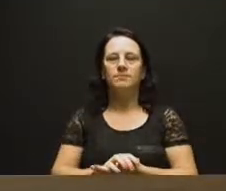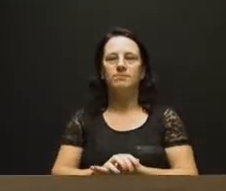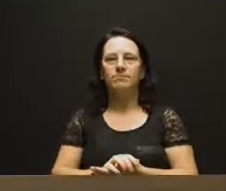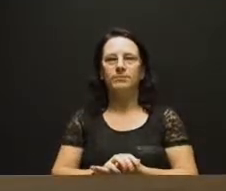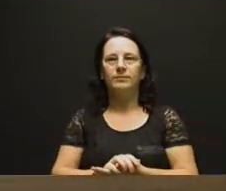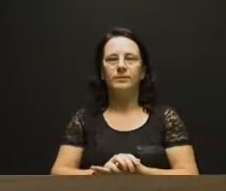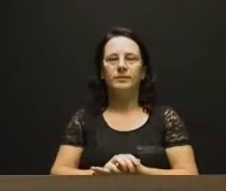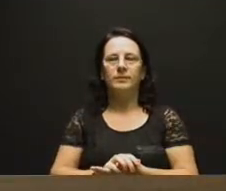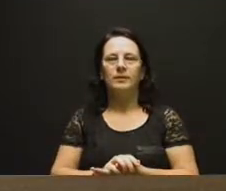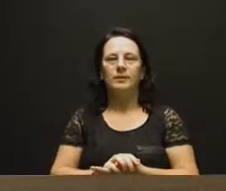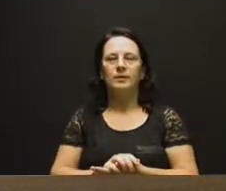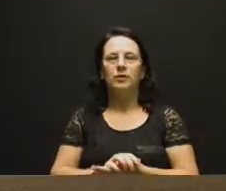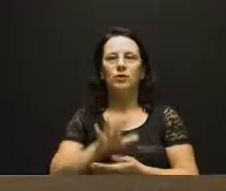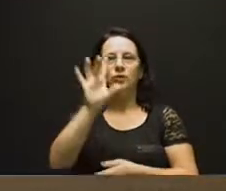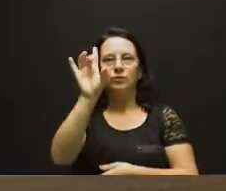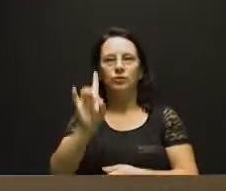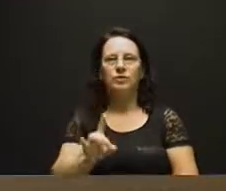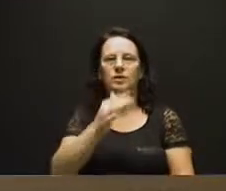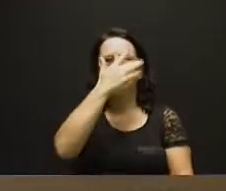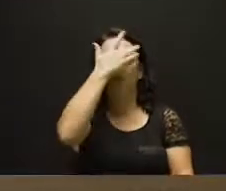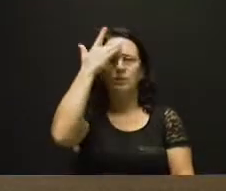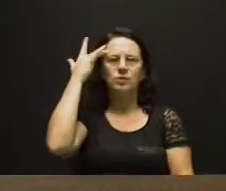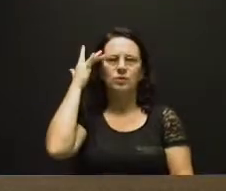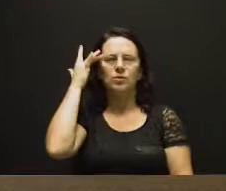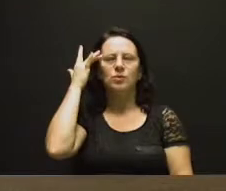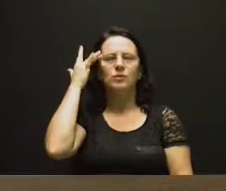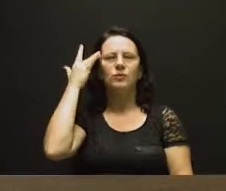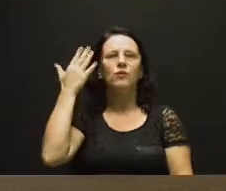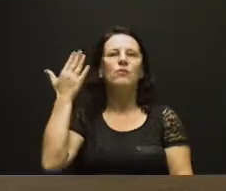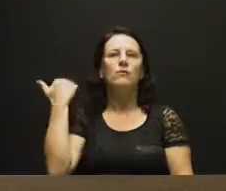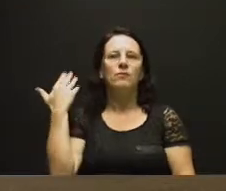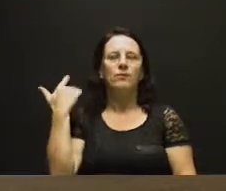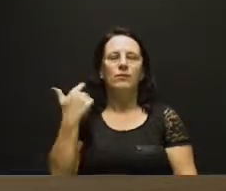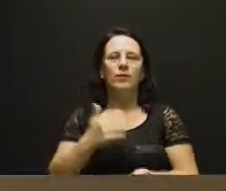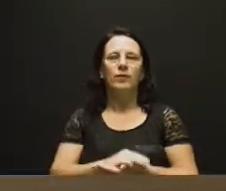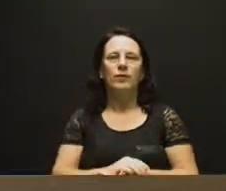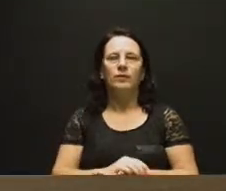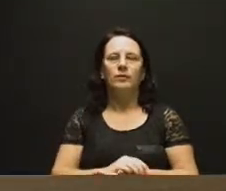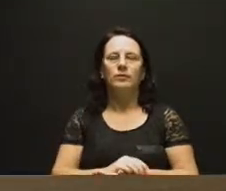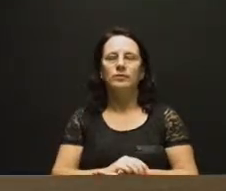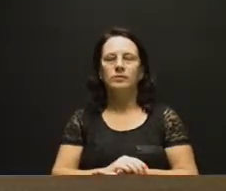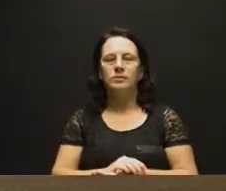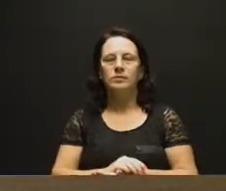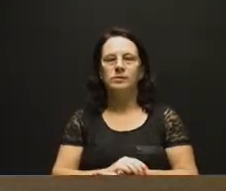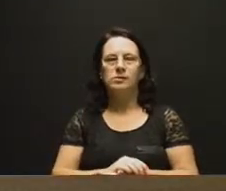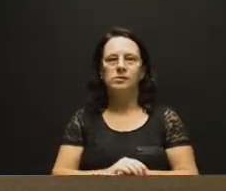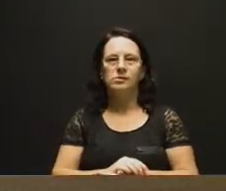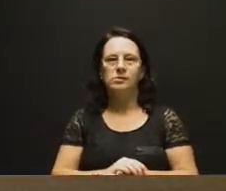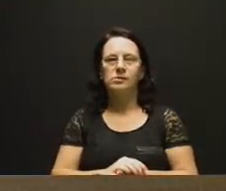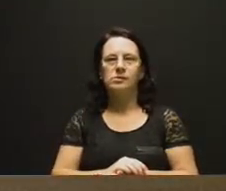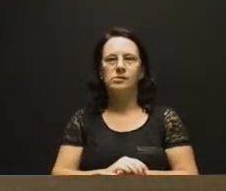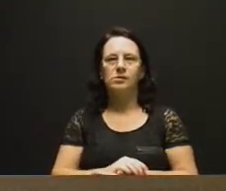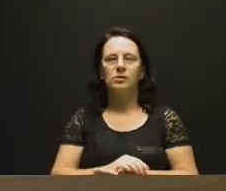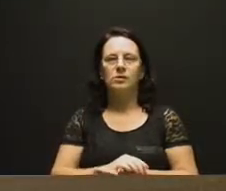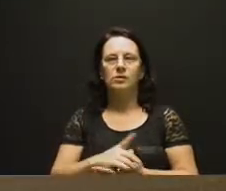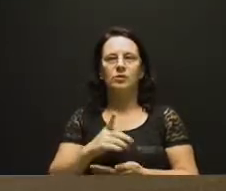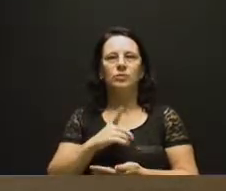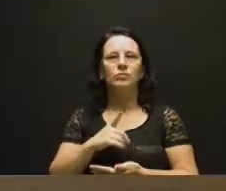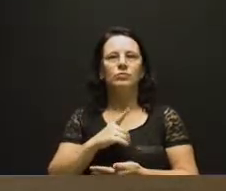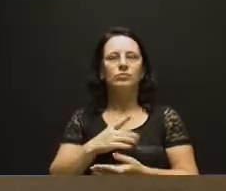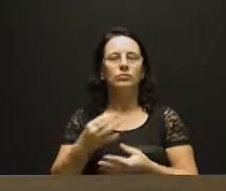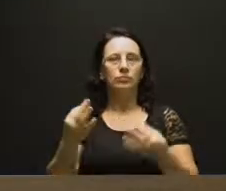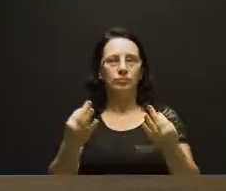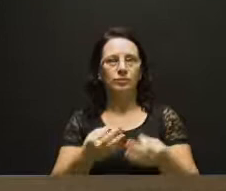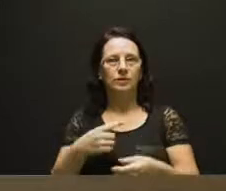convenção sobre os direitos das pessoas com deficiência da onu que foi uma grande é um grande ganho para nós